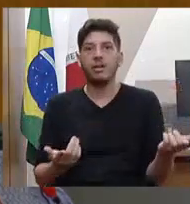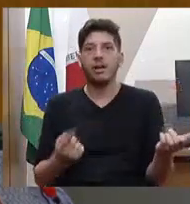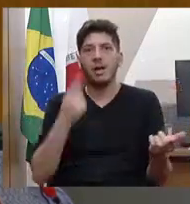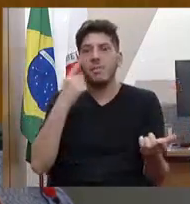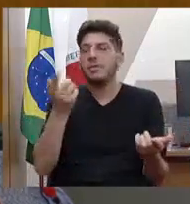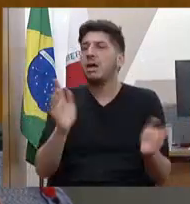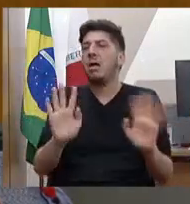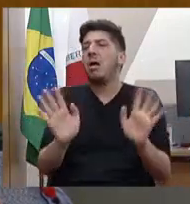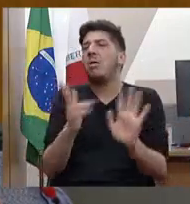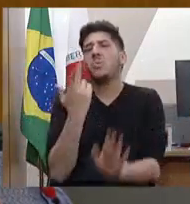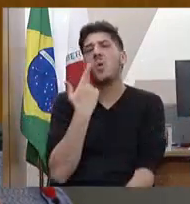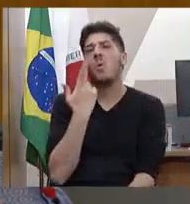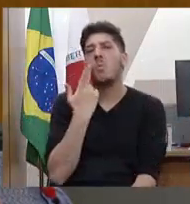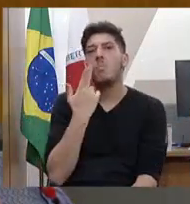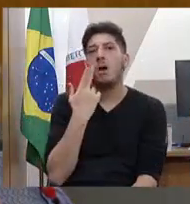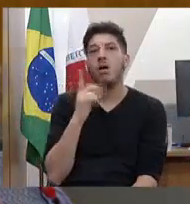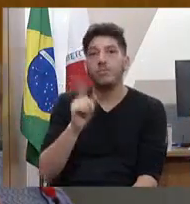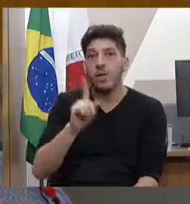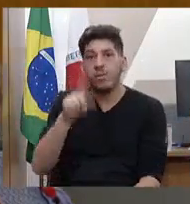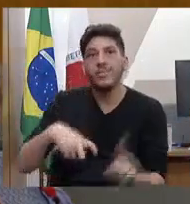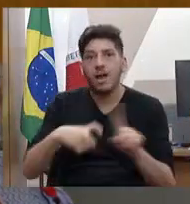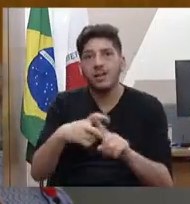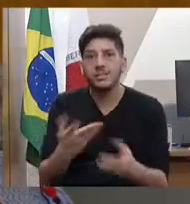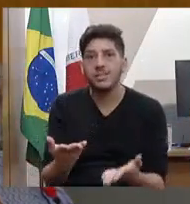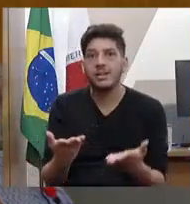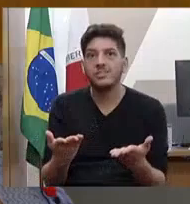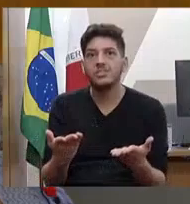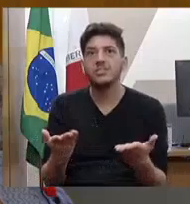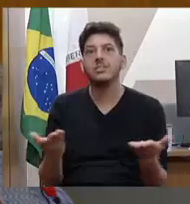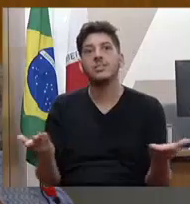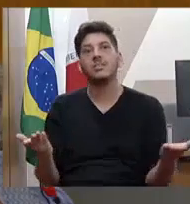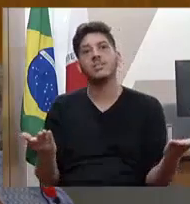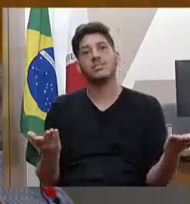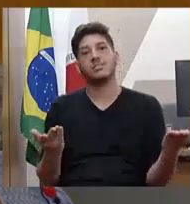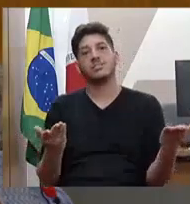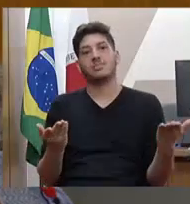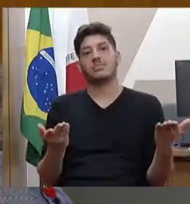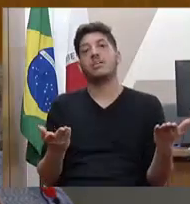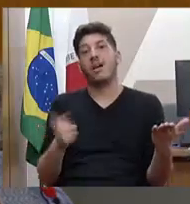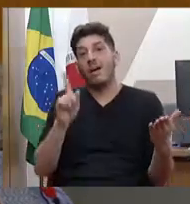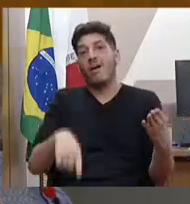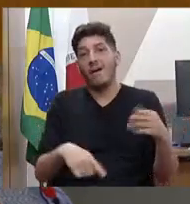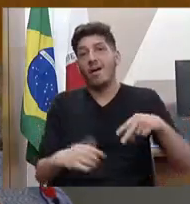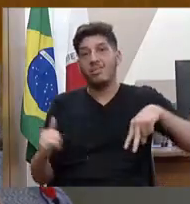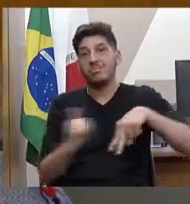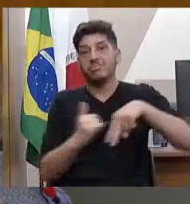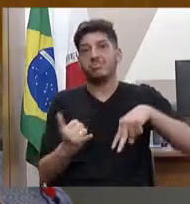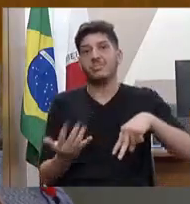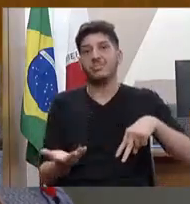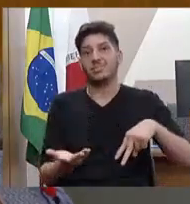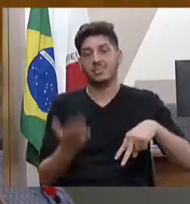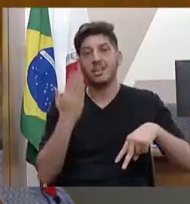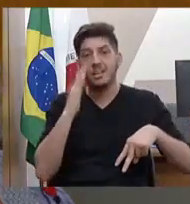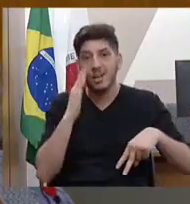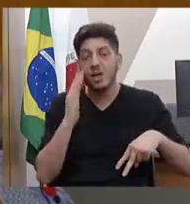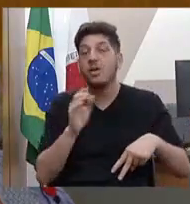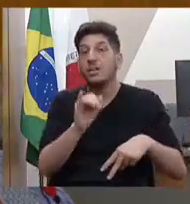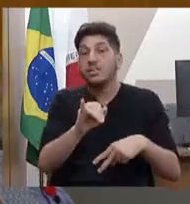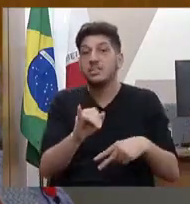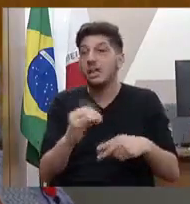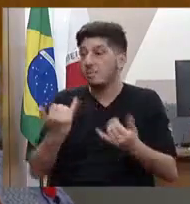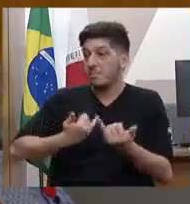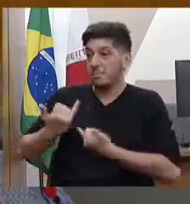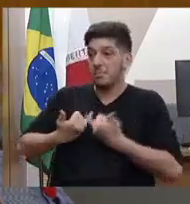acidente de trabalho eu tô falando uma coisa aqui porque às vezes tudo notificado existe uma falta de conhecimento